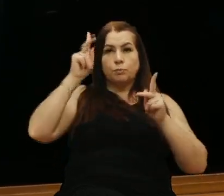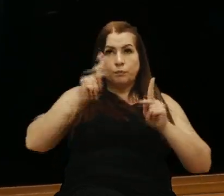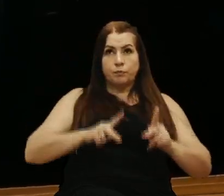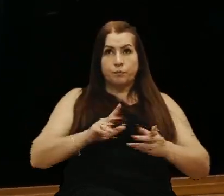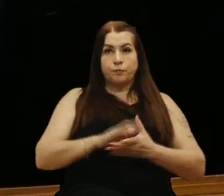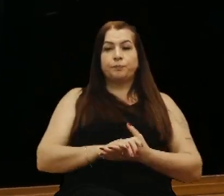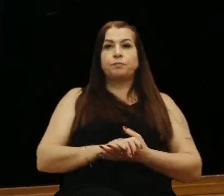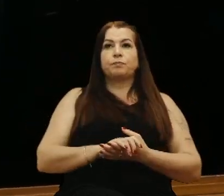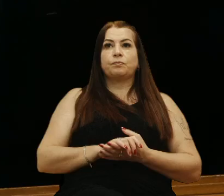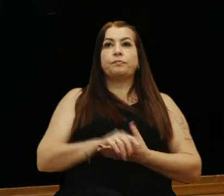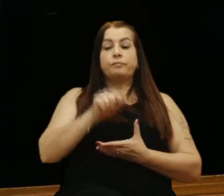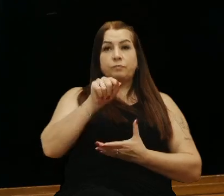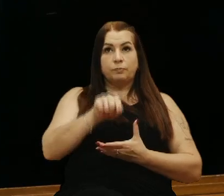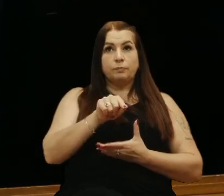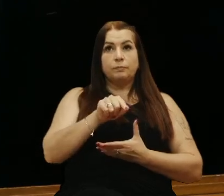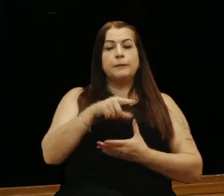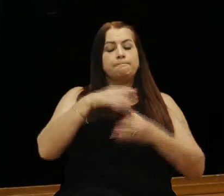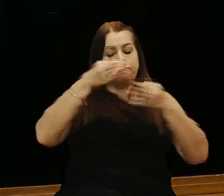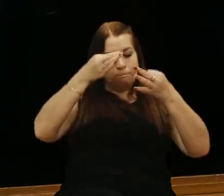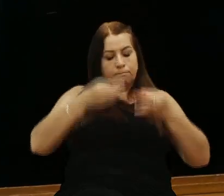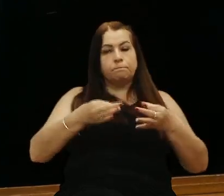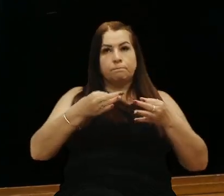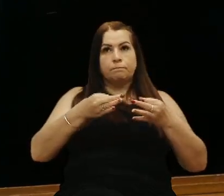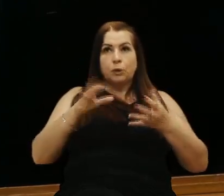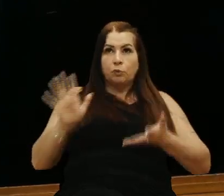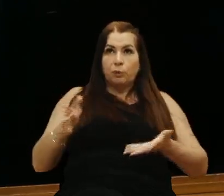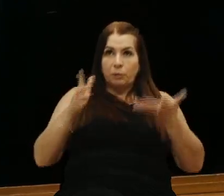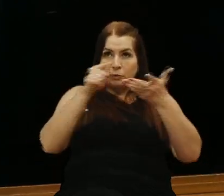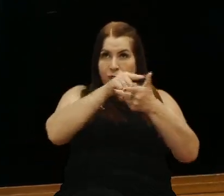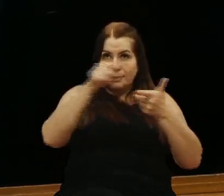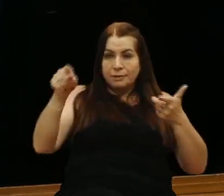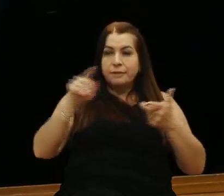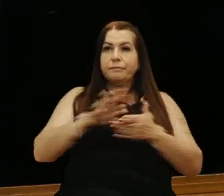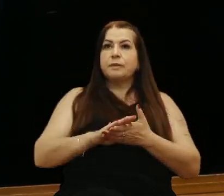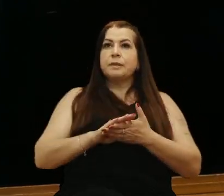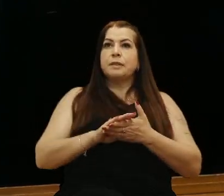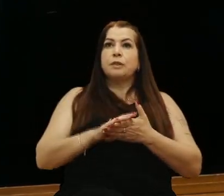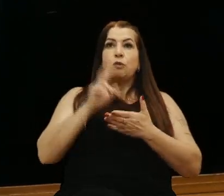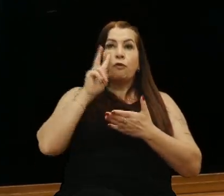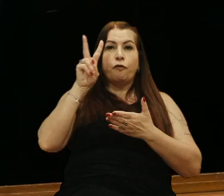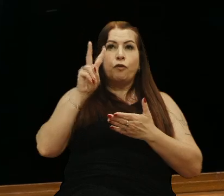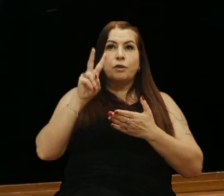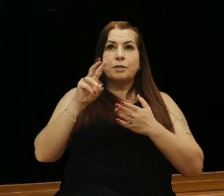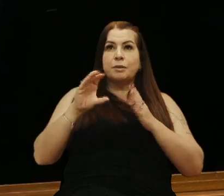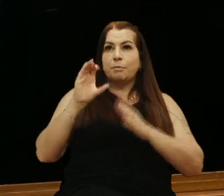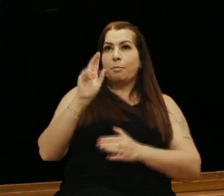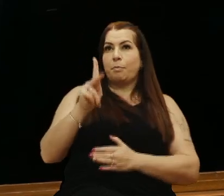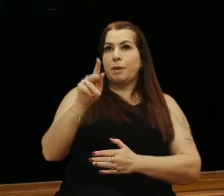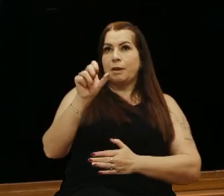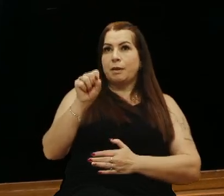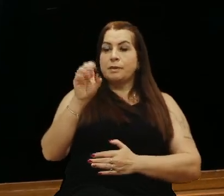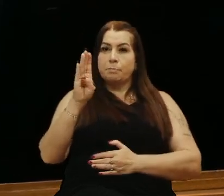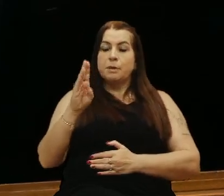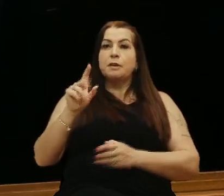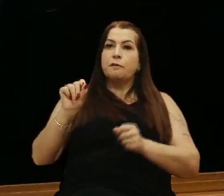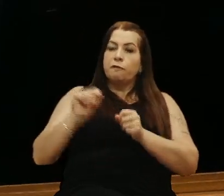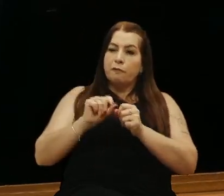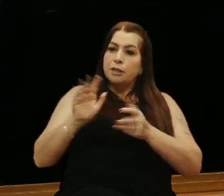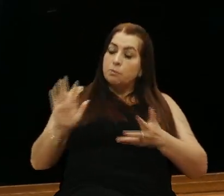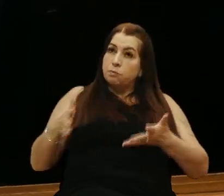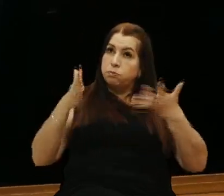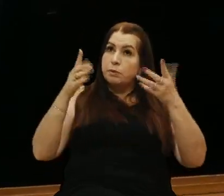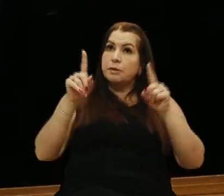pessoas. E isso, tenho certeza, com o fomento de Vossa Excelência e com a força que a bancada do PSB faz para